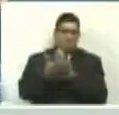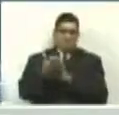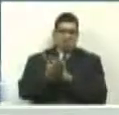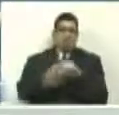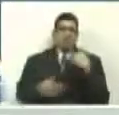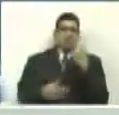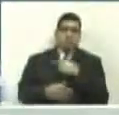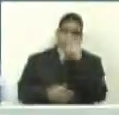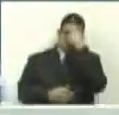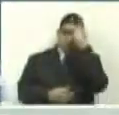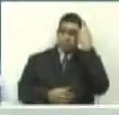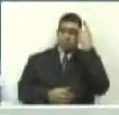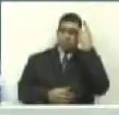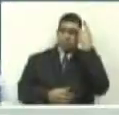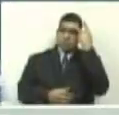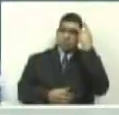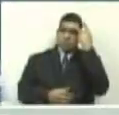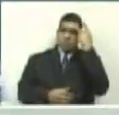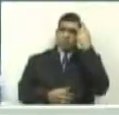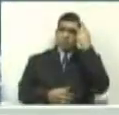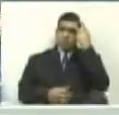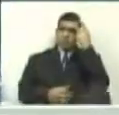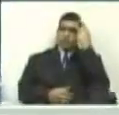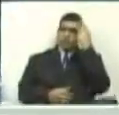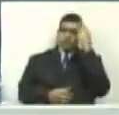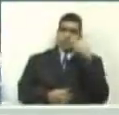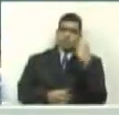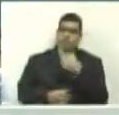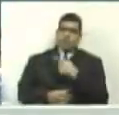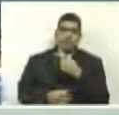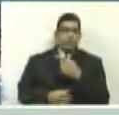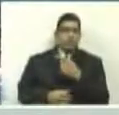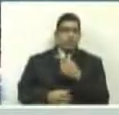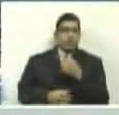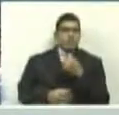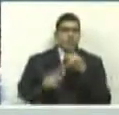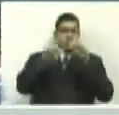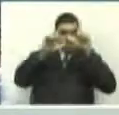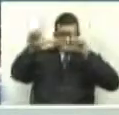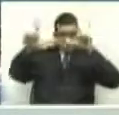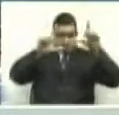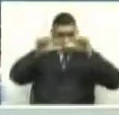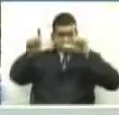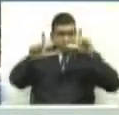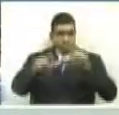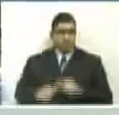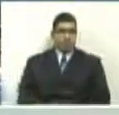Nós cidadãos, nós imprensa,